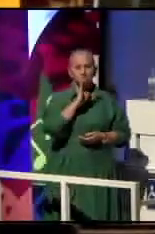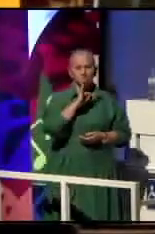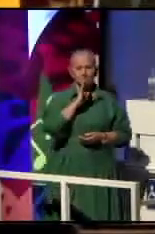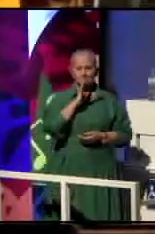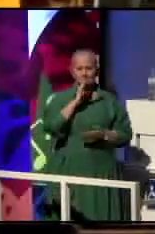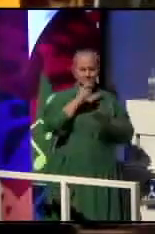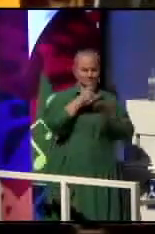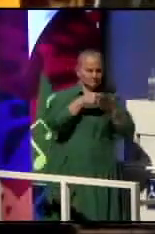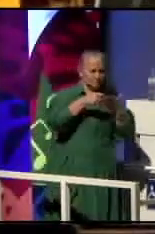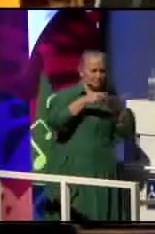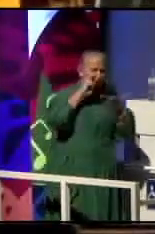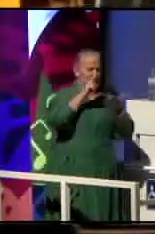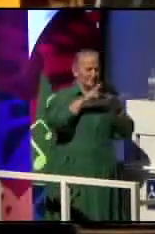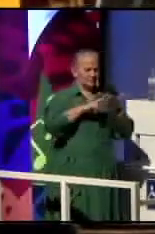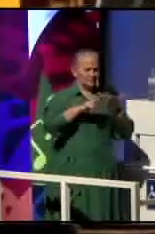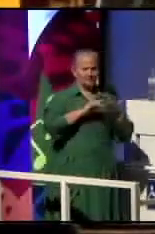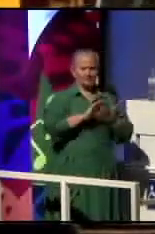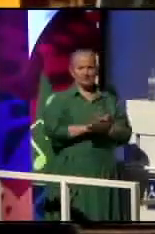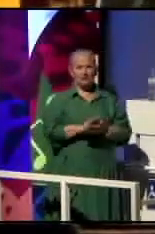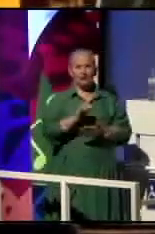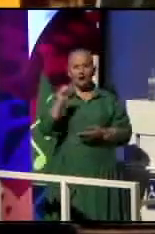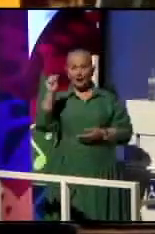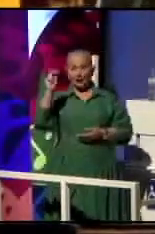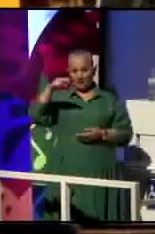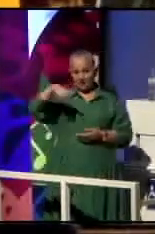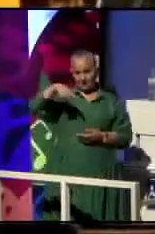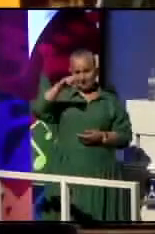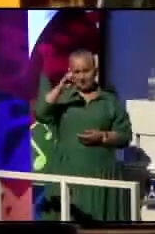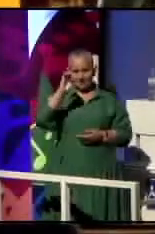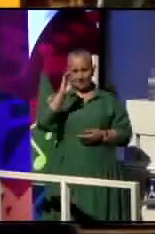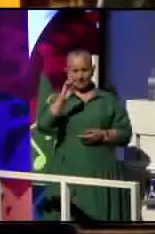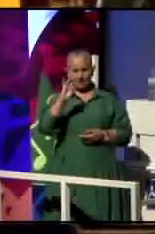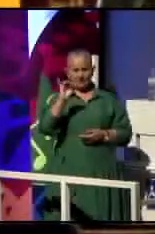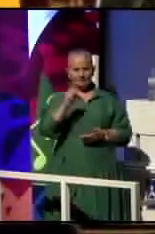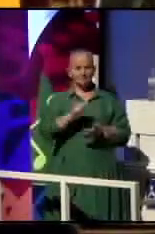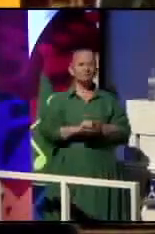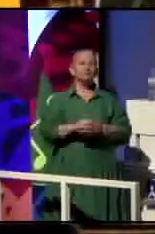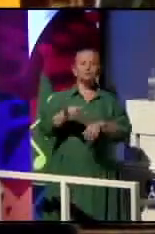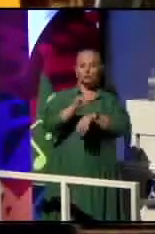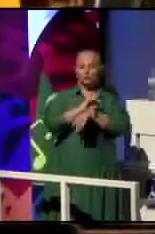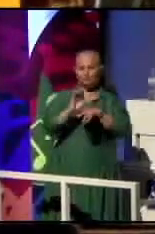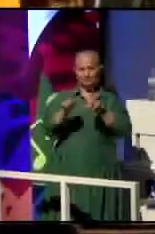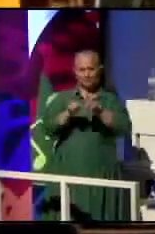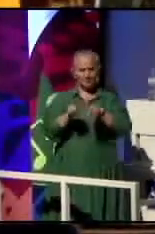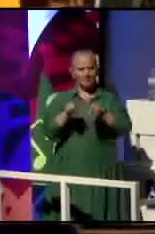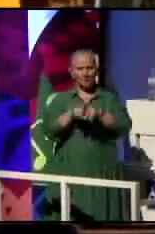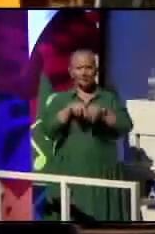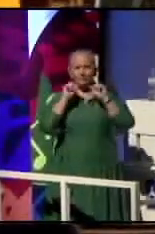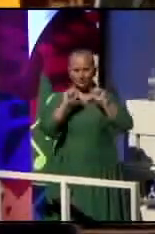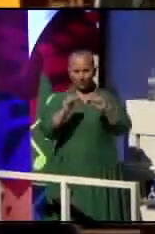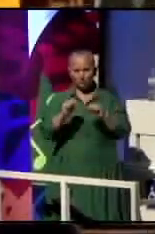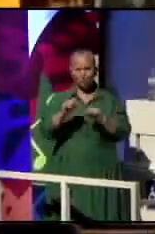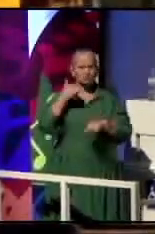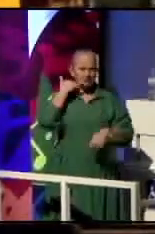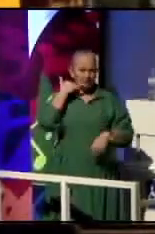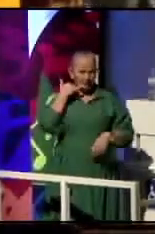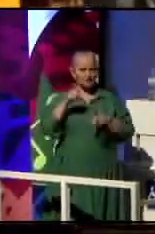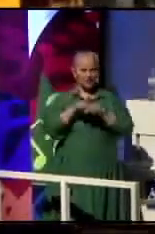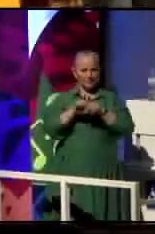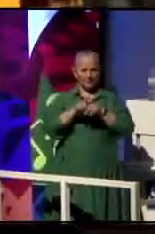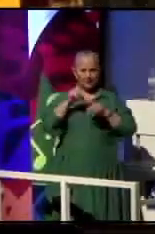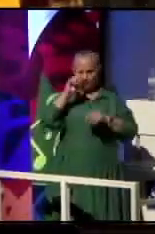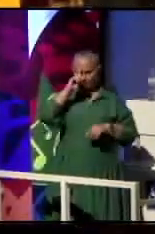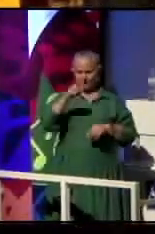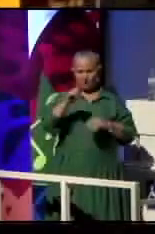redes sociais é @andreastanislau, que eu também, se vocês tiverem interesse, pode adquirir diretamente comigo. Muito obrigada a